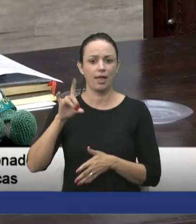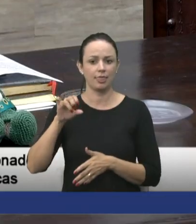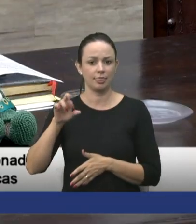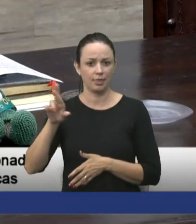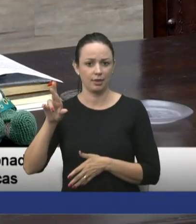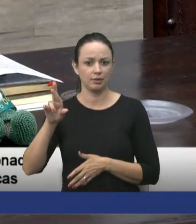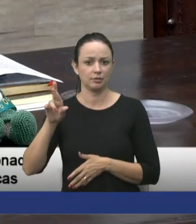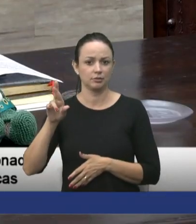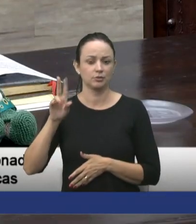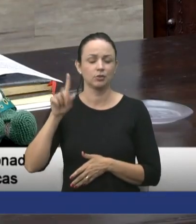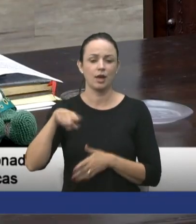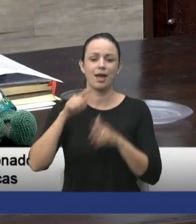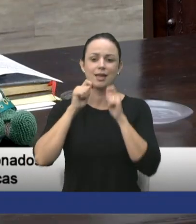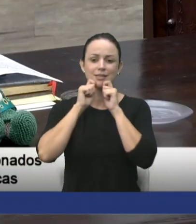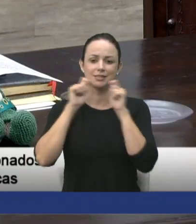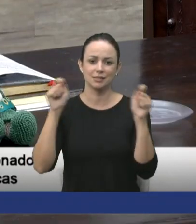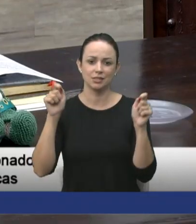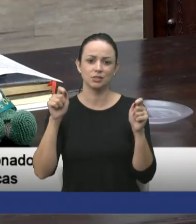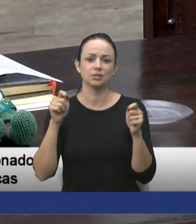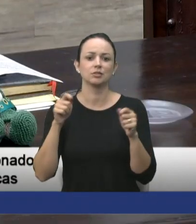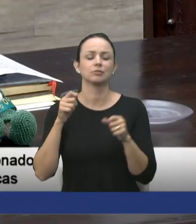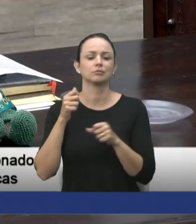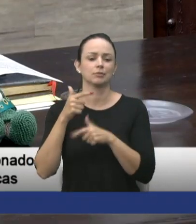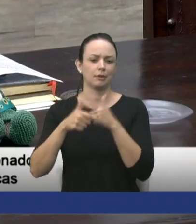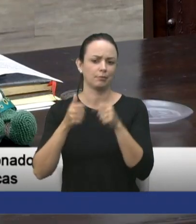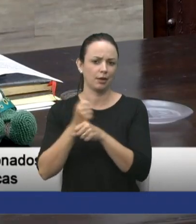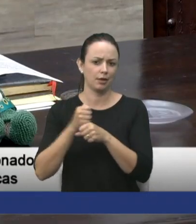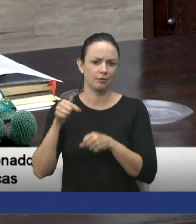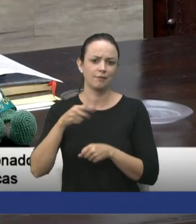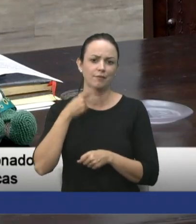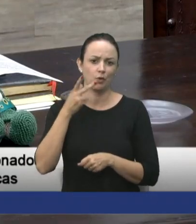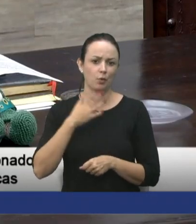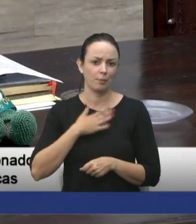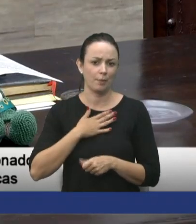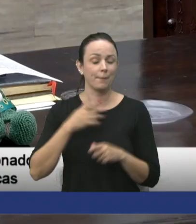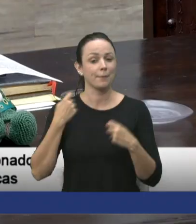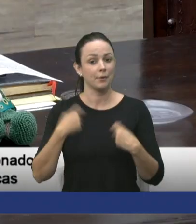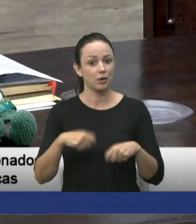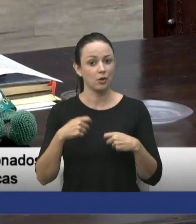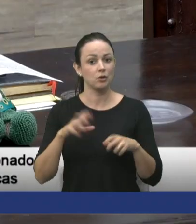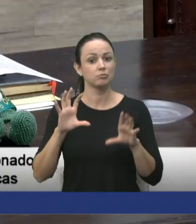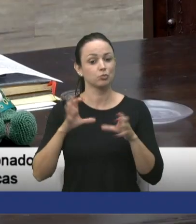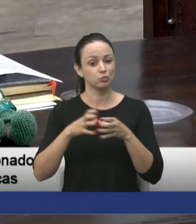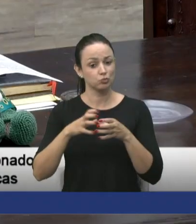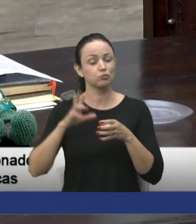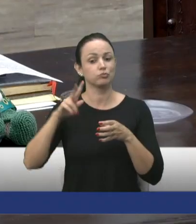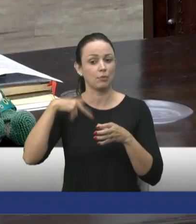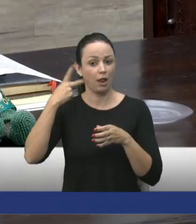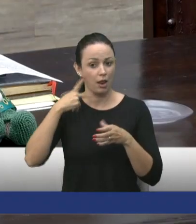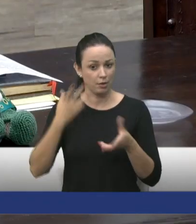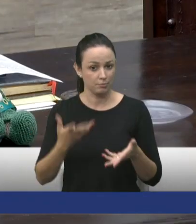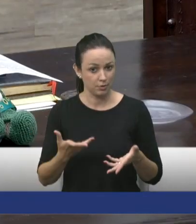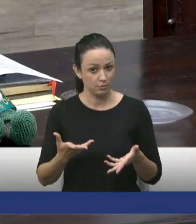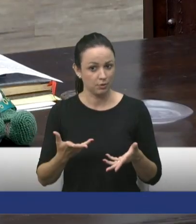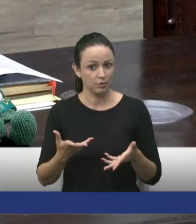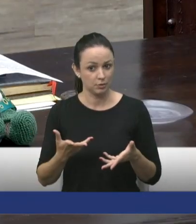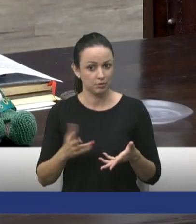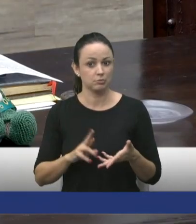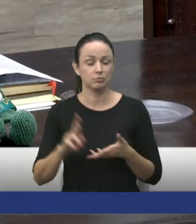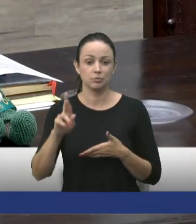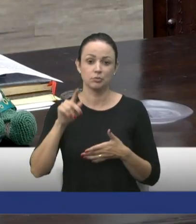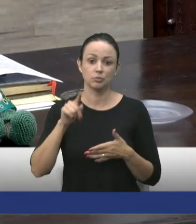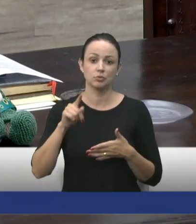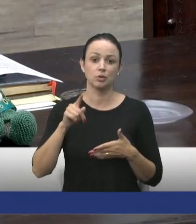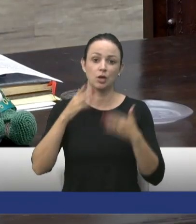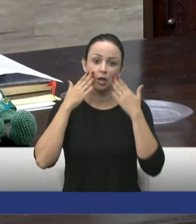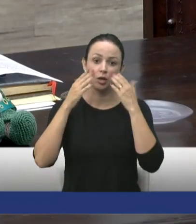que é um dos assessores que está aqui há bastante tempo, veio falar comigo, Dani, precisamos dessa frente nas audiências,